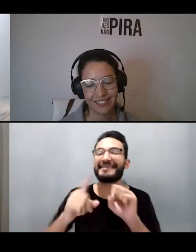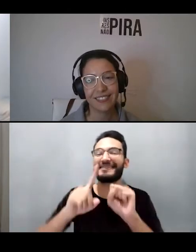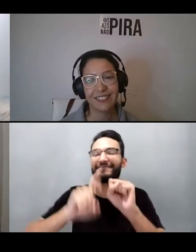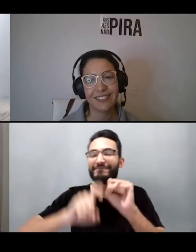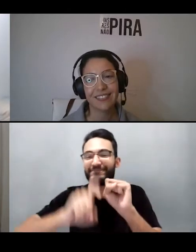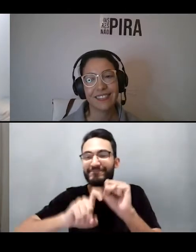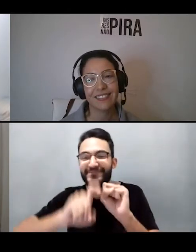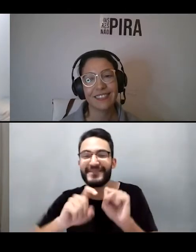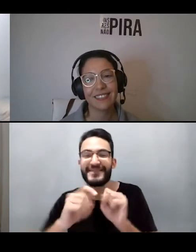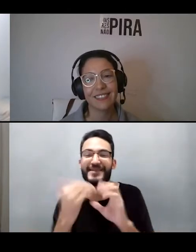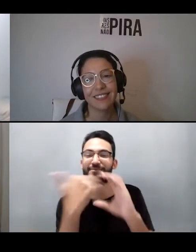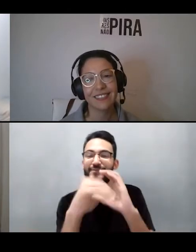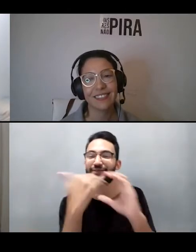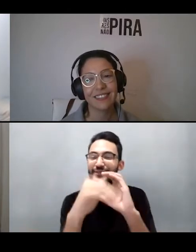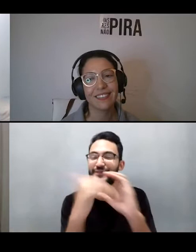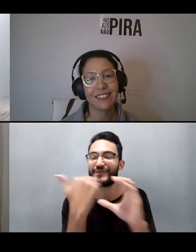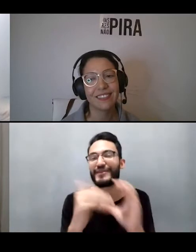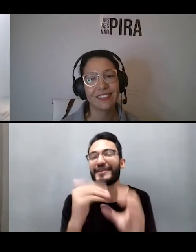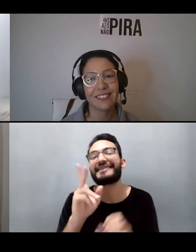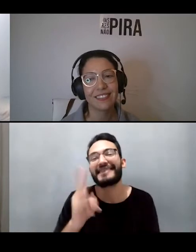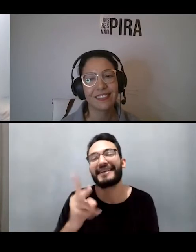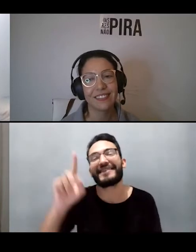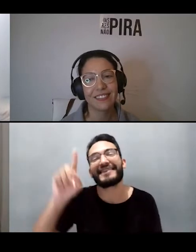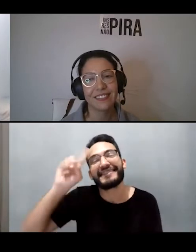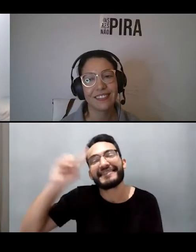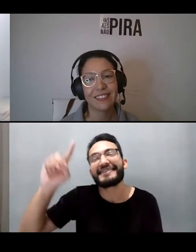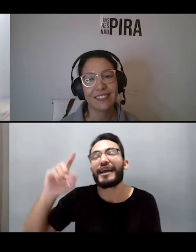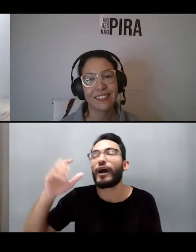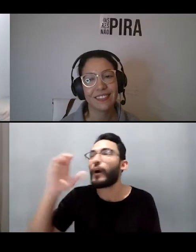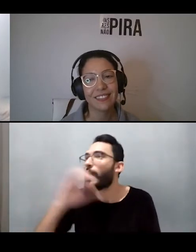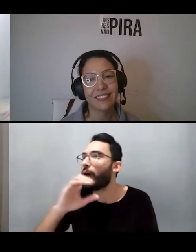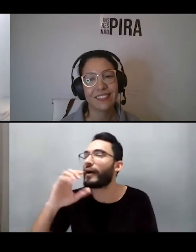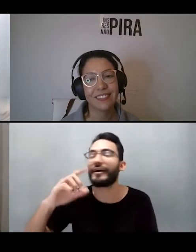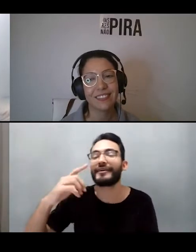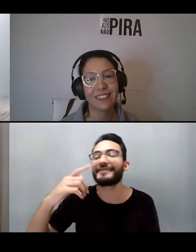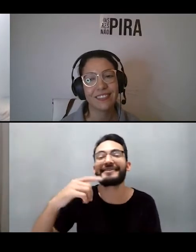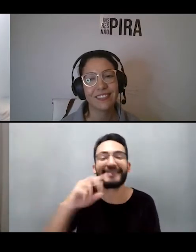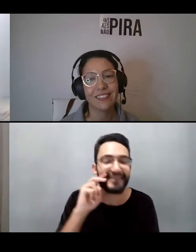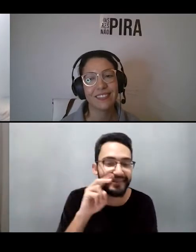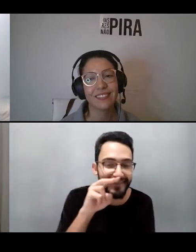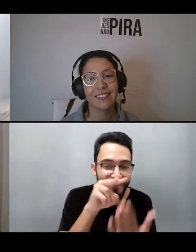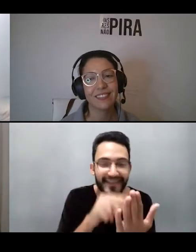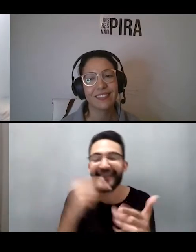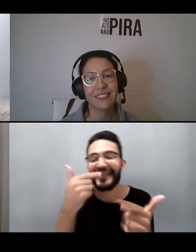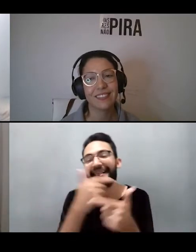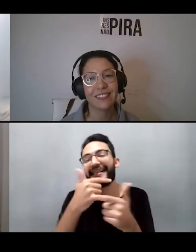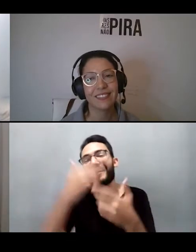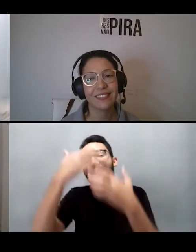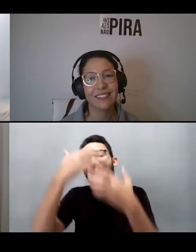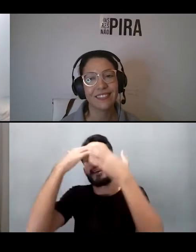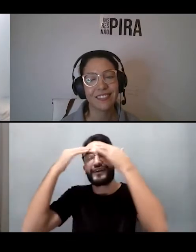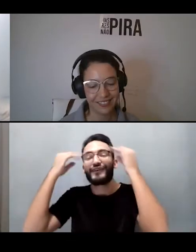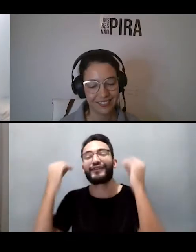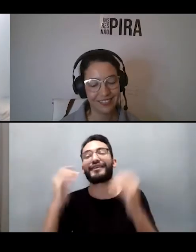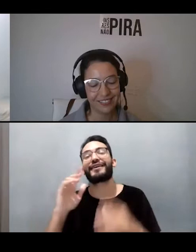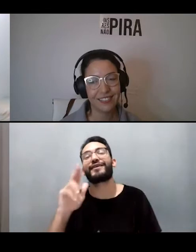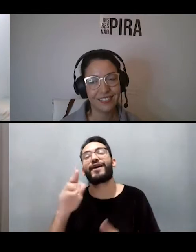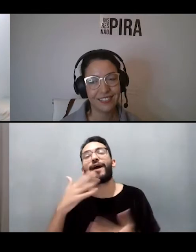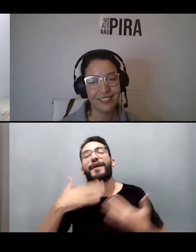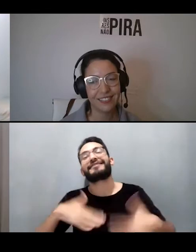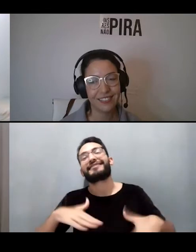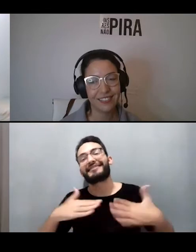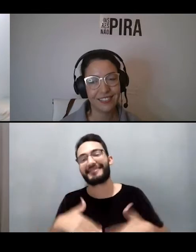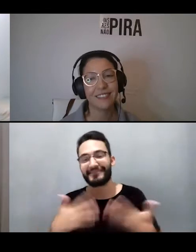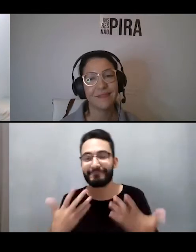poder distrair aí um pouco o nosso dia a dia corrido, poder se parecer um pouquinho, fazer uma pausa aí.